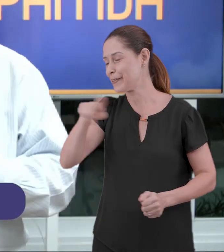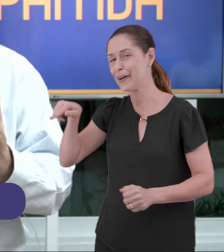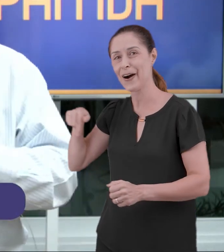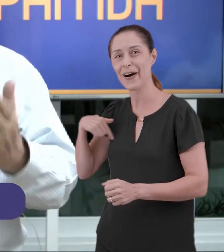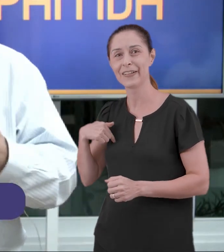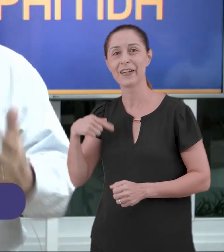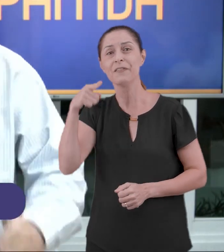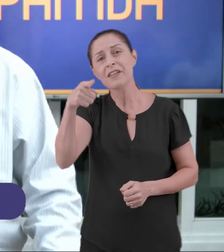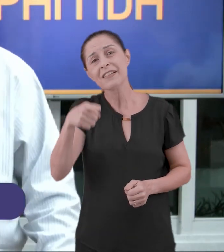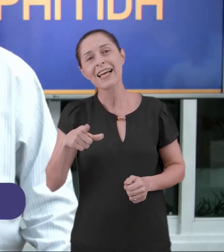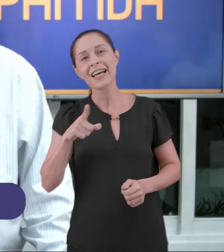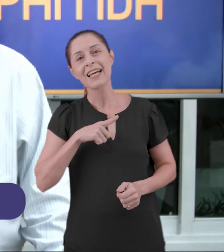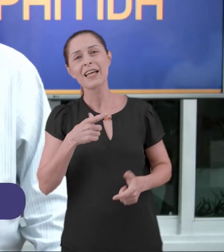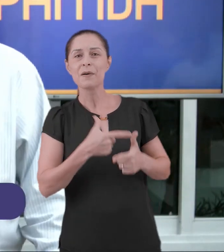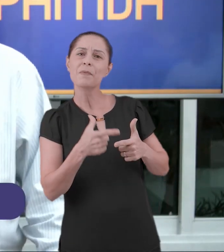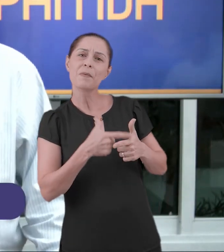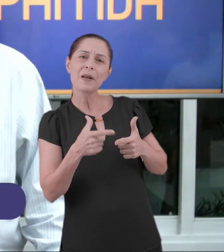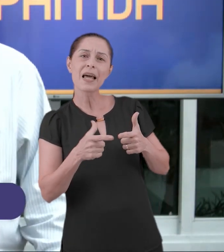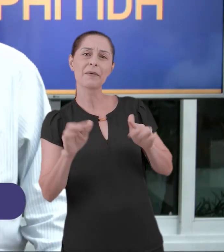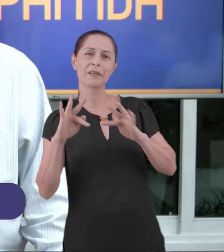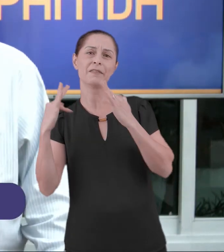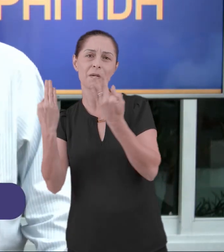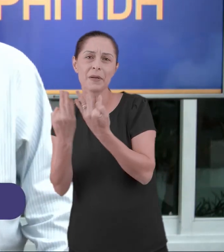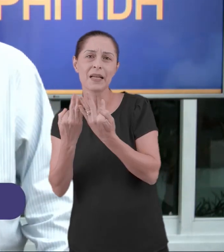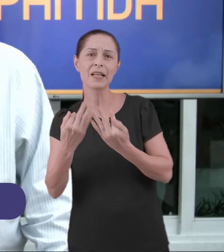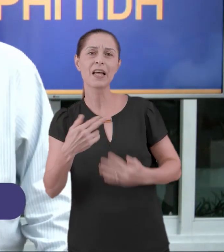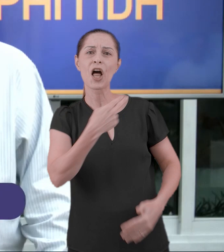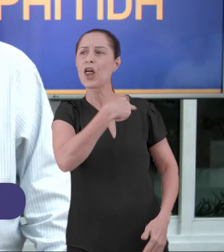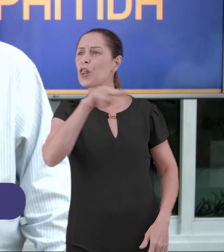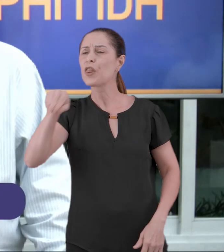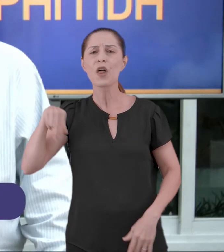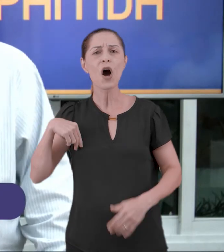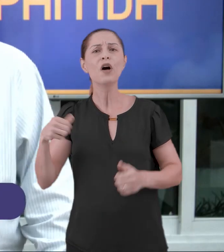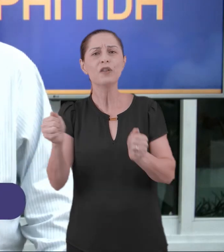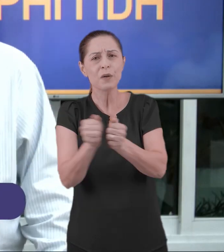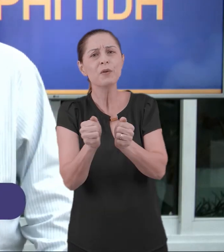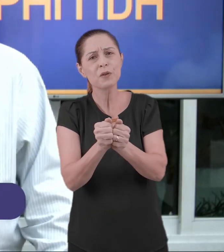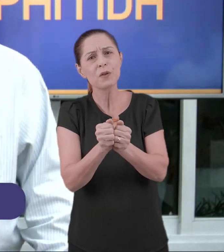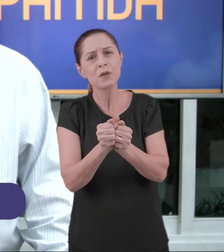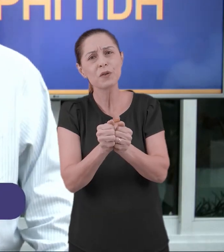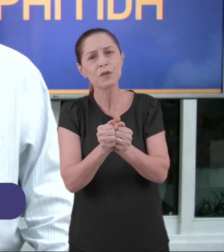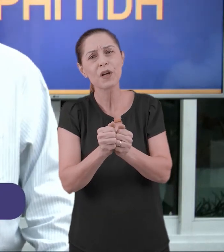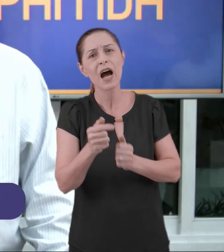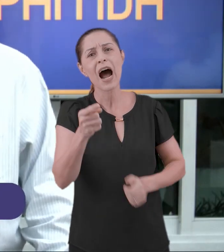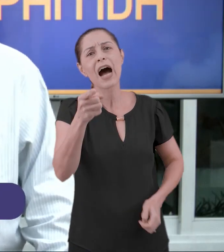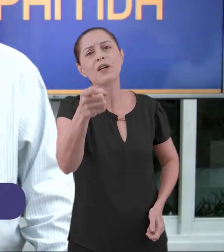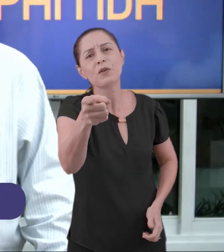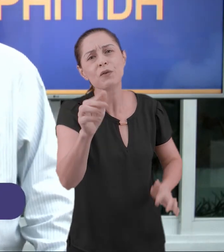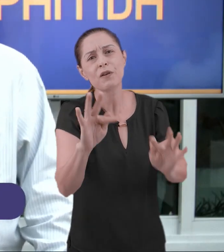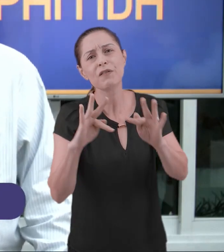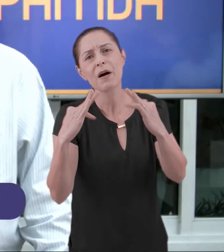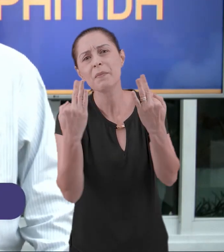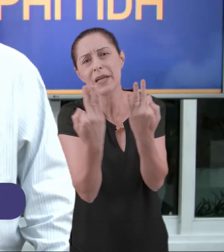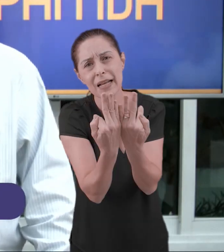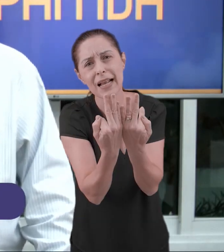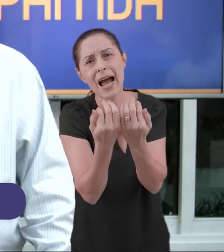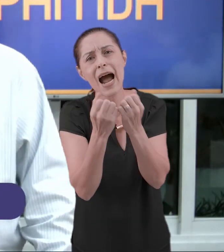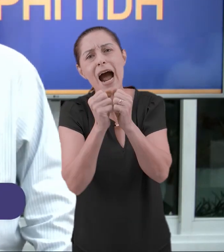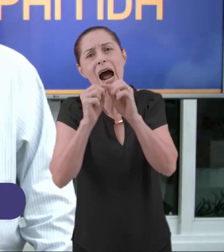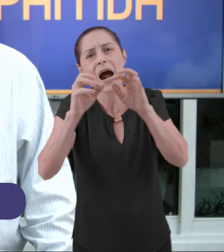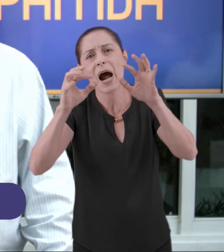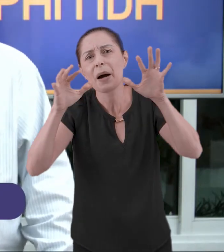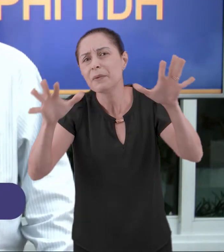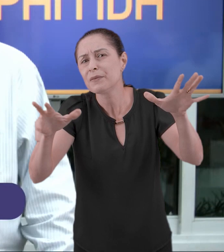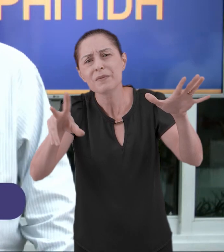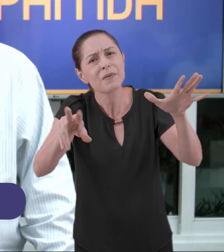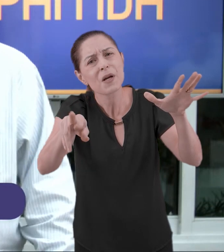luta com um problema semelhante. Nós estamos juntos. Sua família não é menos abençoada do que qualquer outra